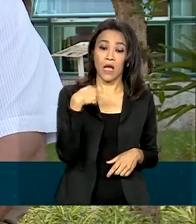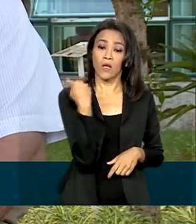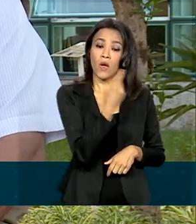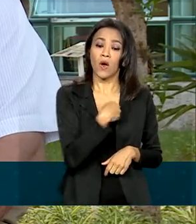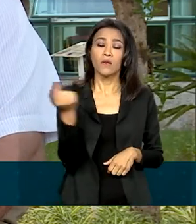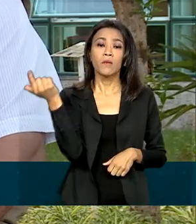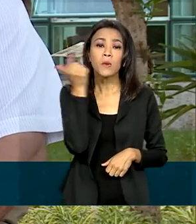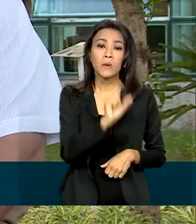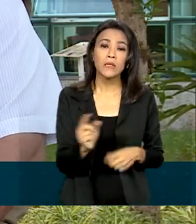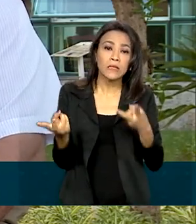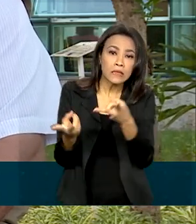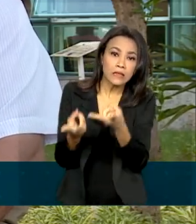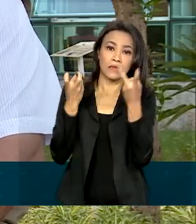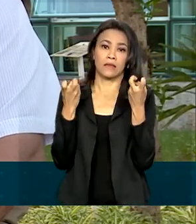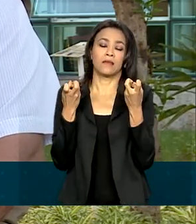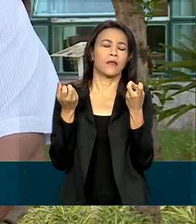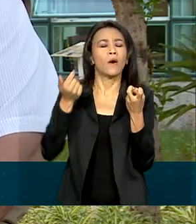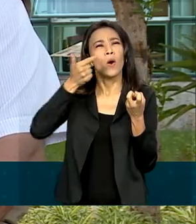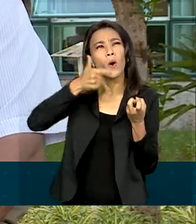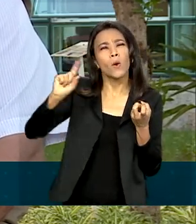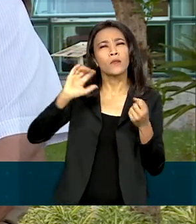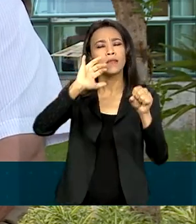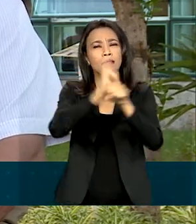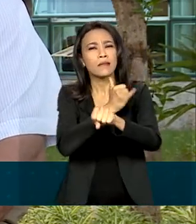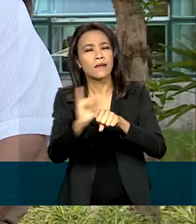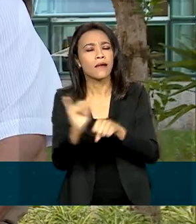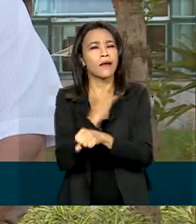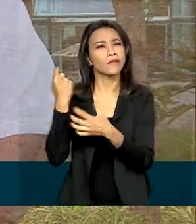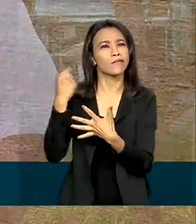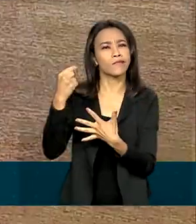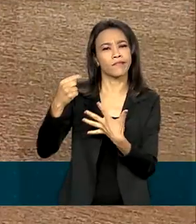verificar outras possibilidades, né?